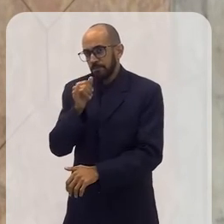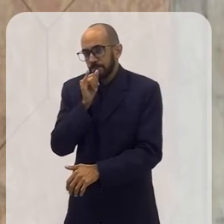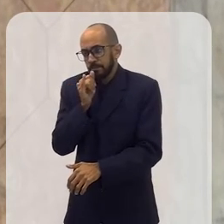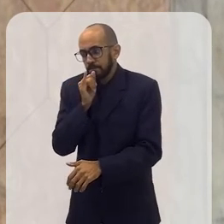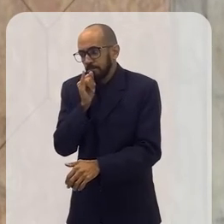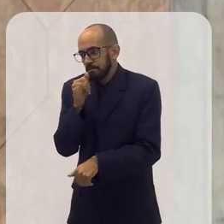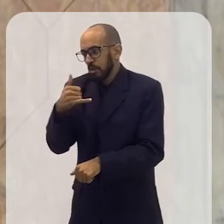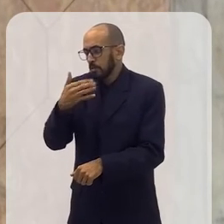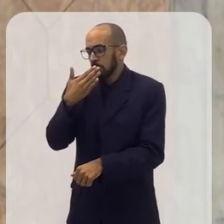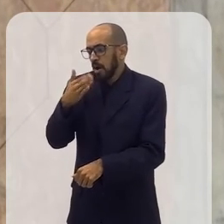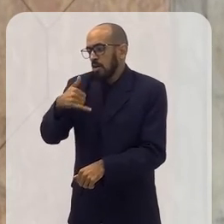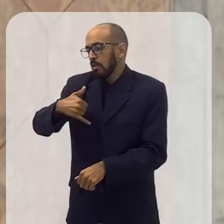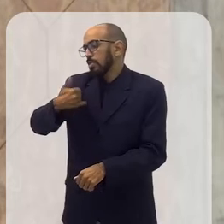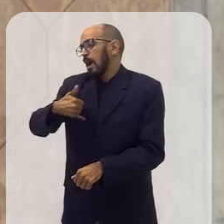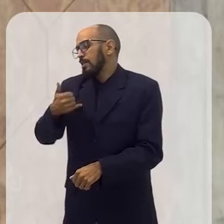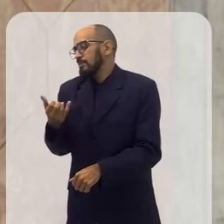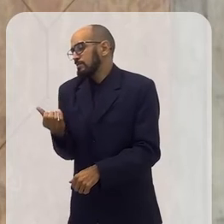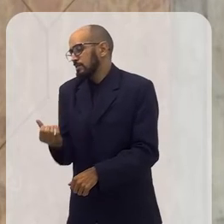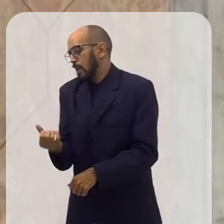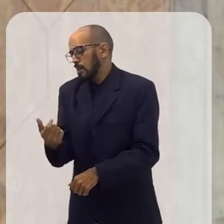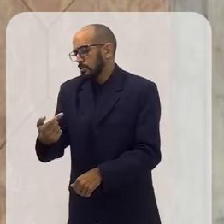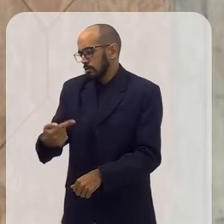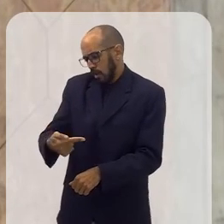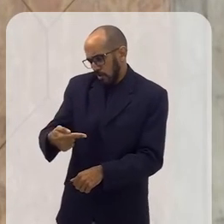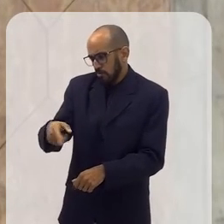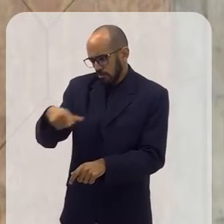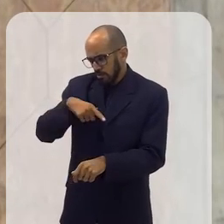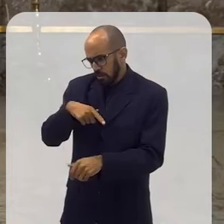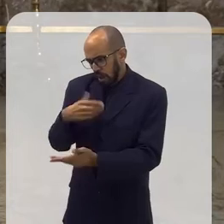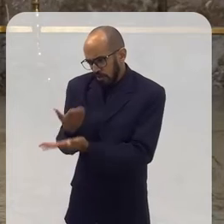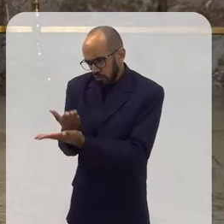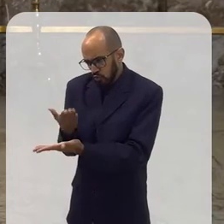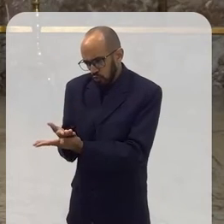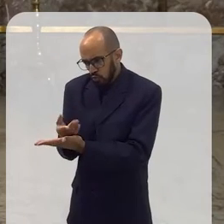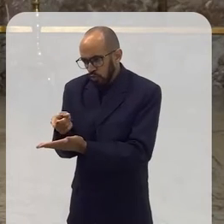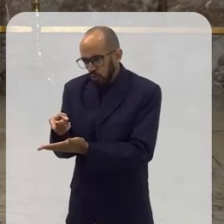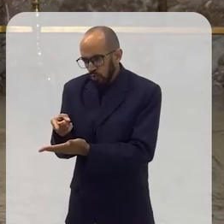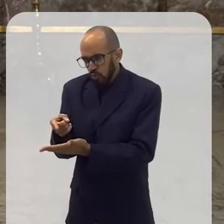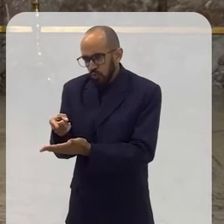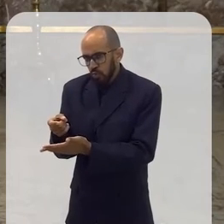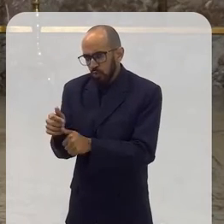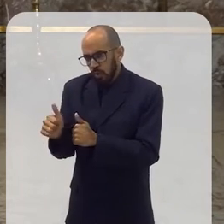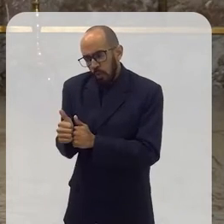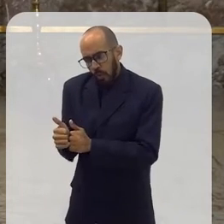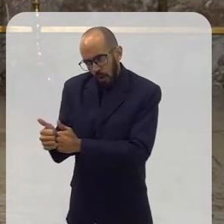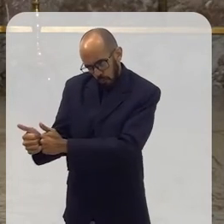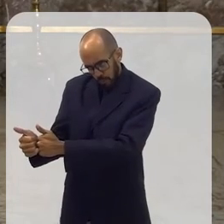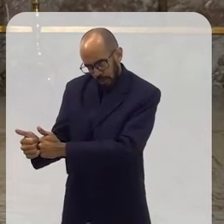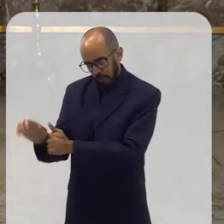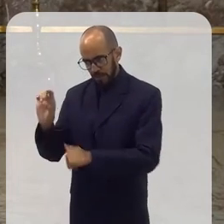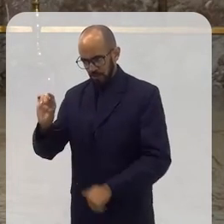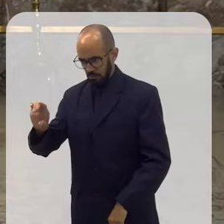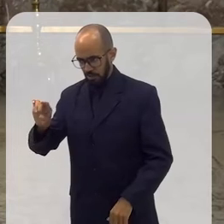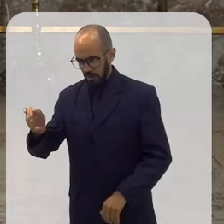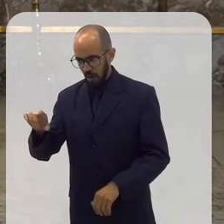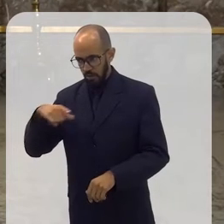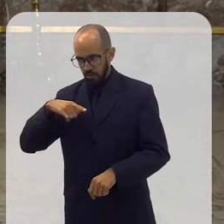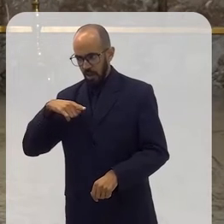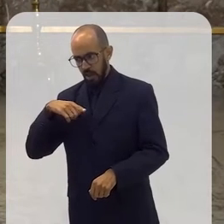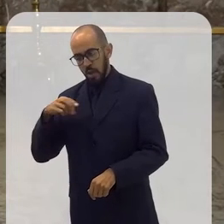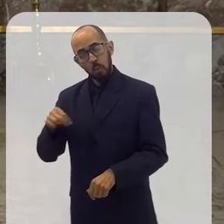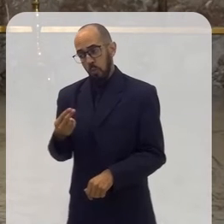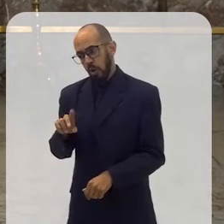ela, digamos, chega à idade de 6, 7 anos, mais adulta, ela tem algum